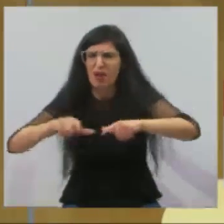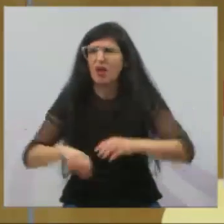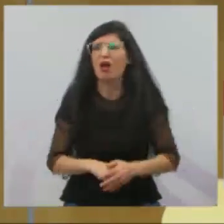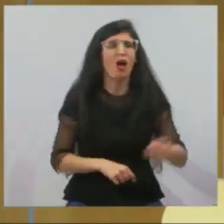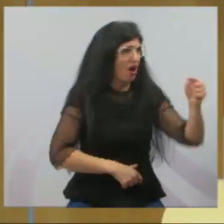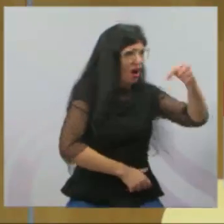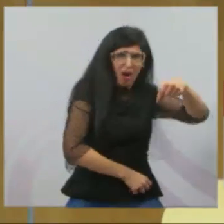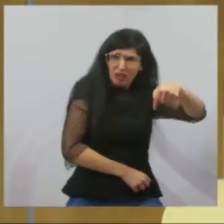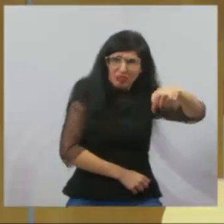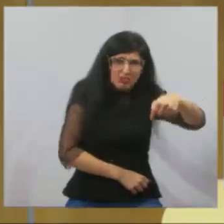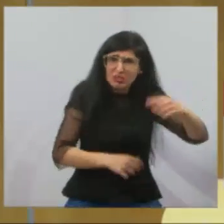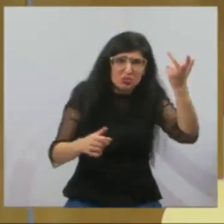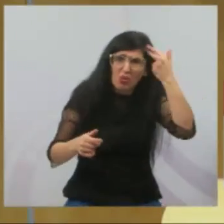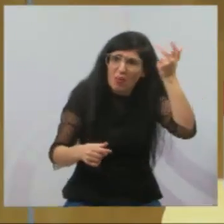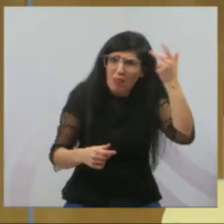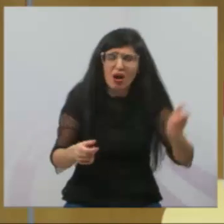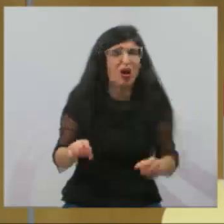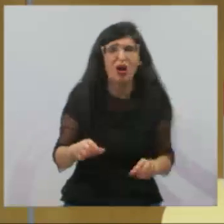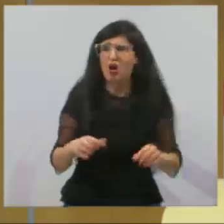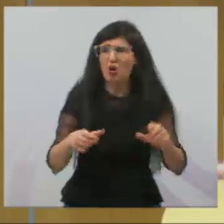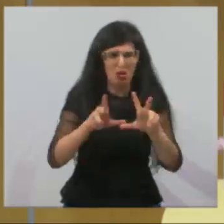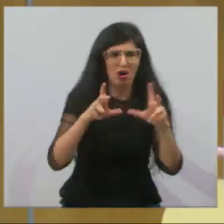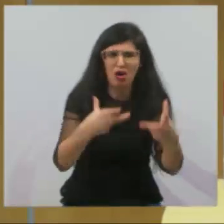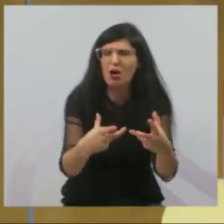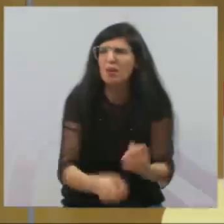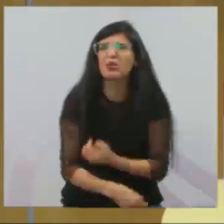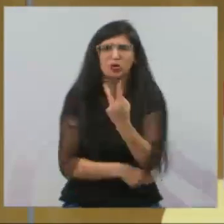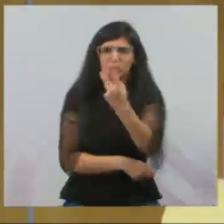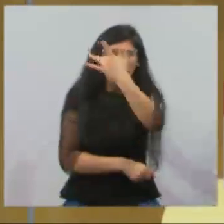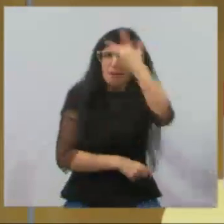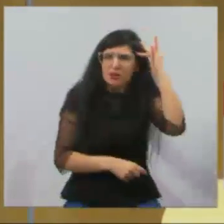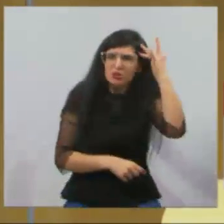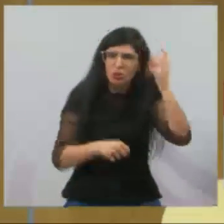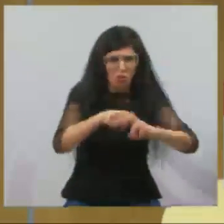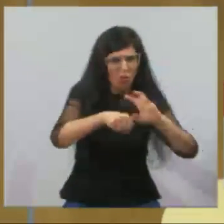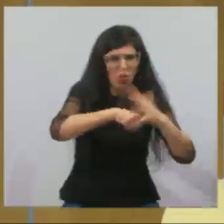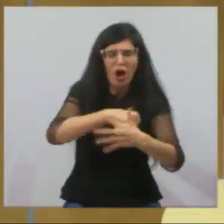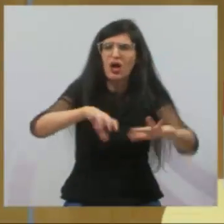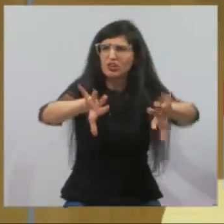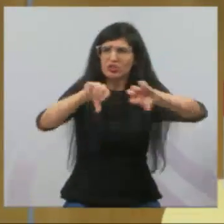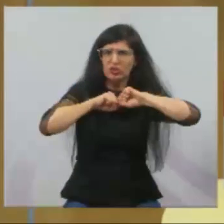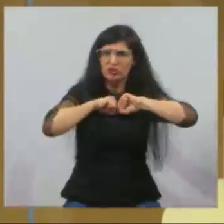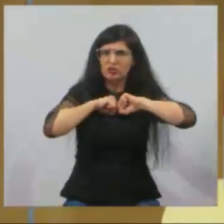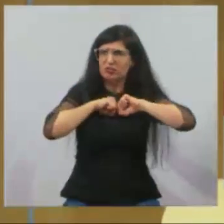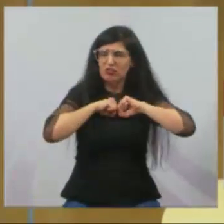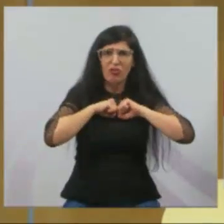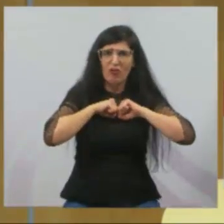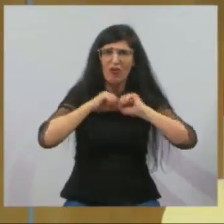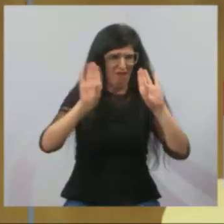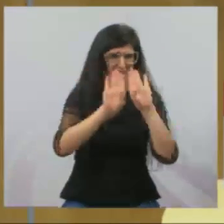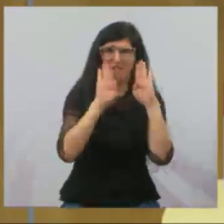gabinete temos 2. As pessoas não podem ter esse tipo de privilégio.